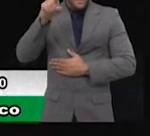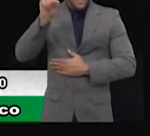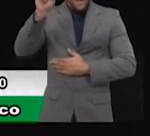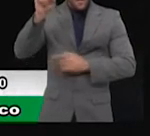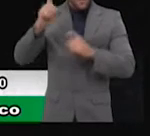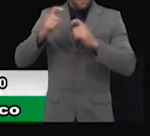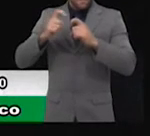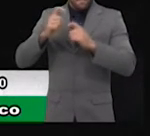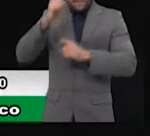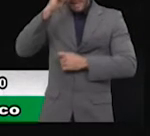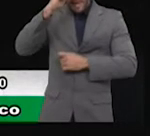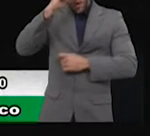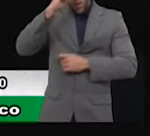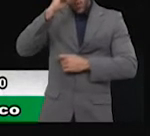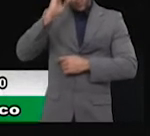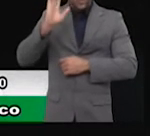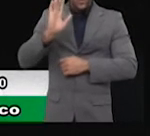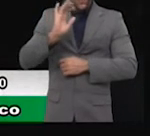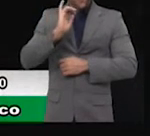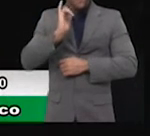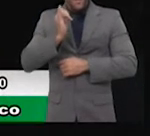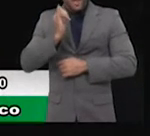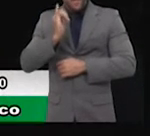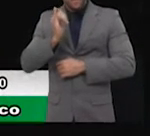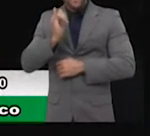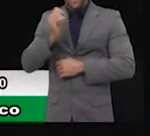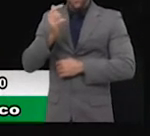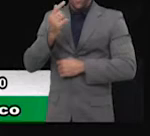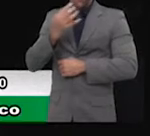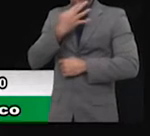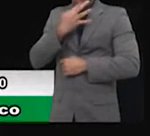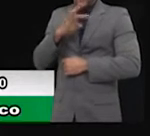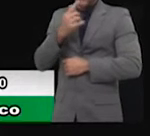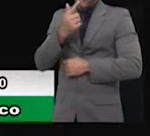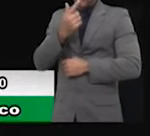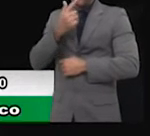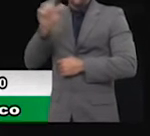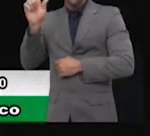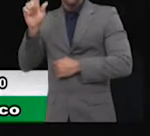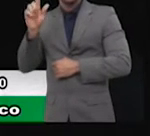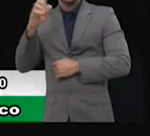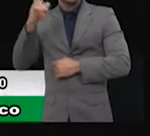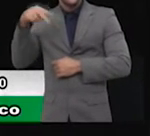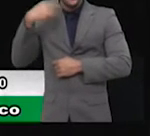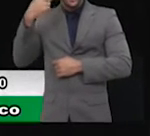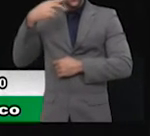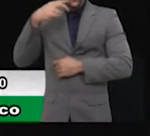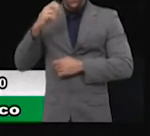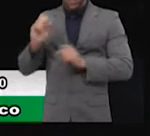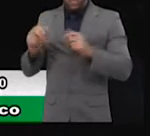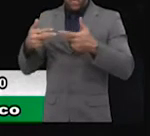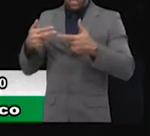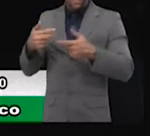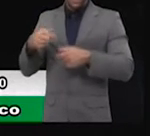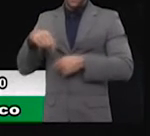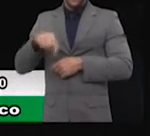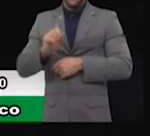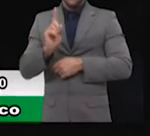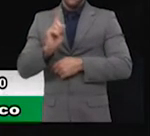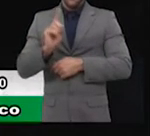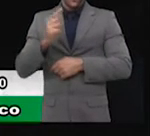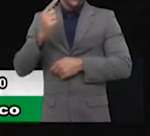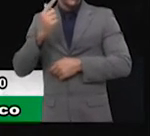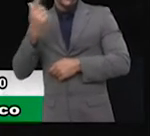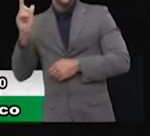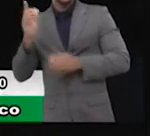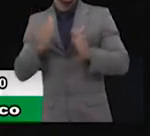mesmo com você. Não conheci outras câmaras, assim, de vereadores. Eu digo na nossa mesmo, né, em outros